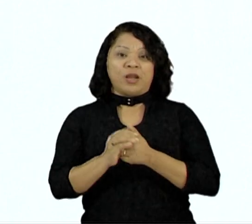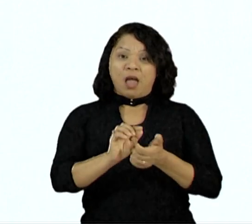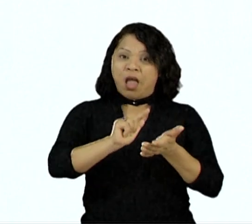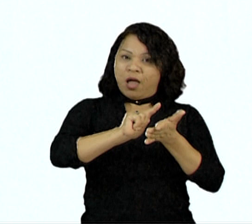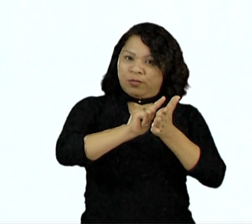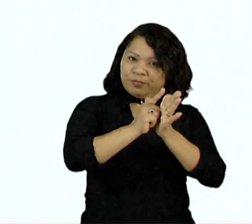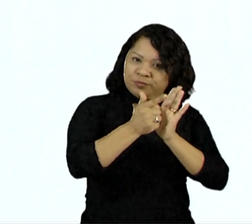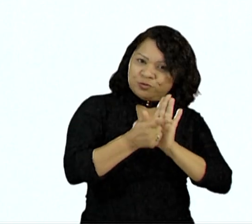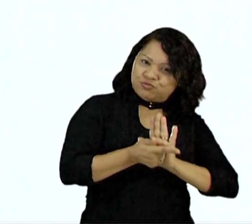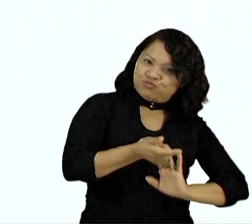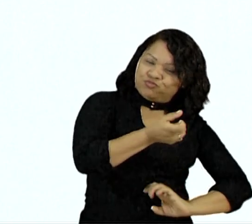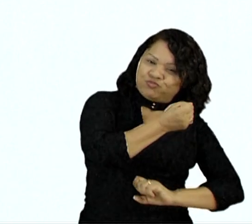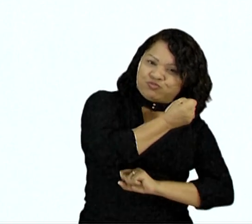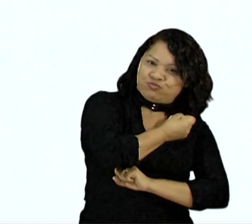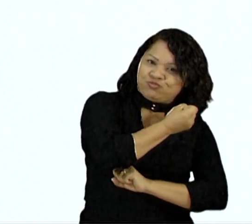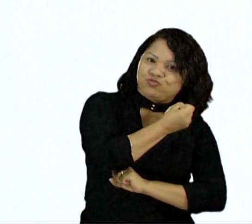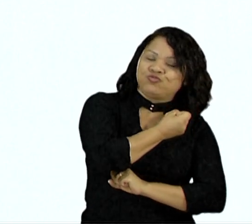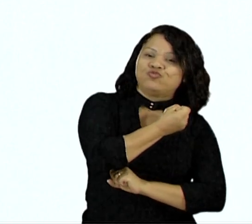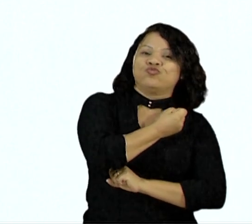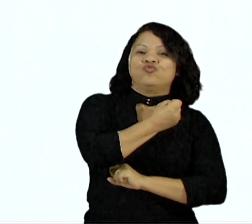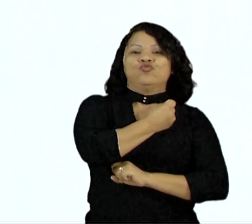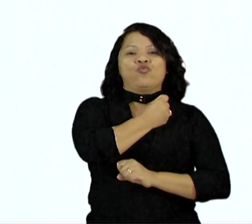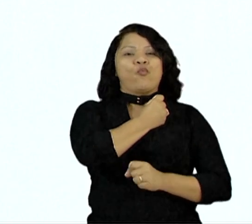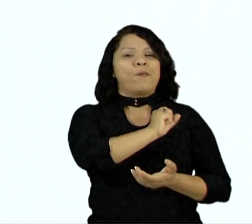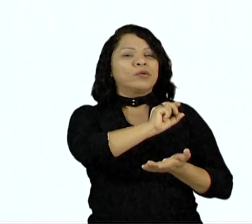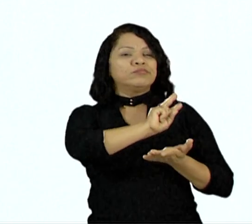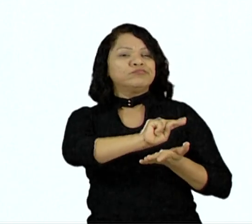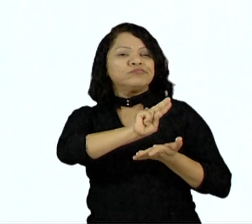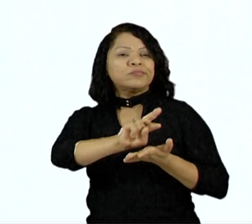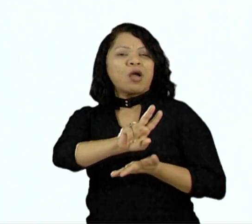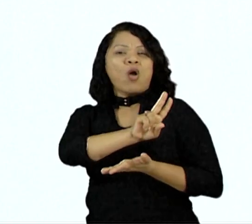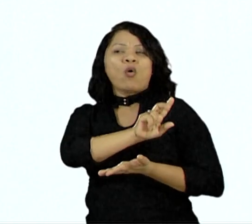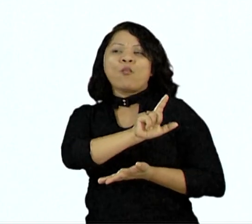gênero, em número, entre os diversos nomes